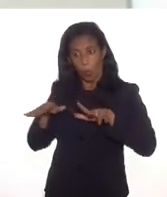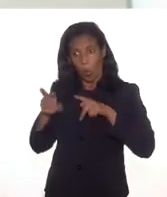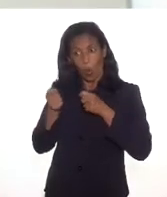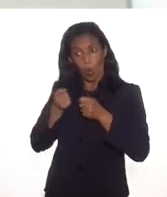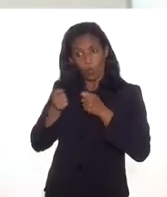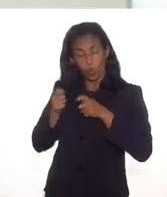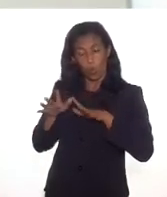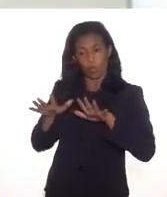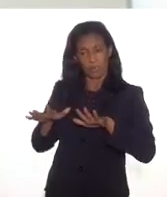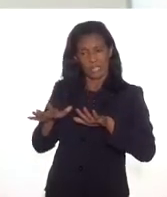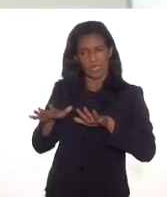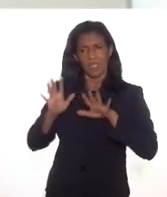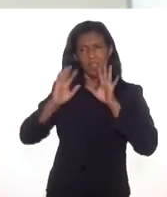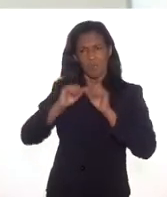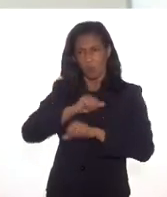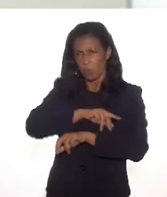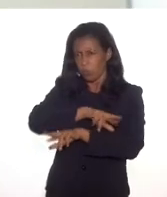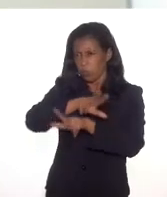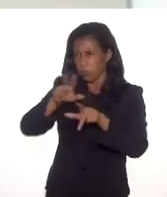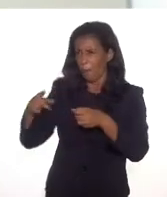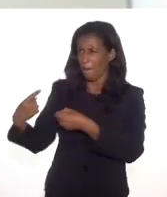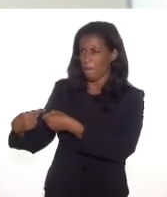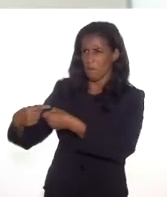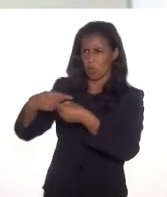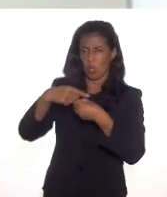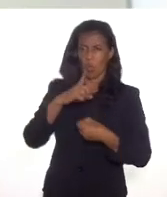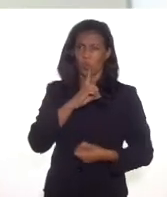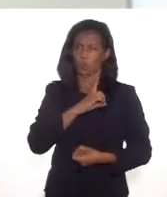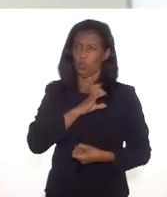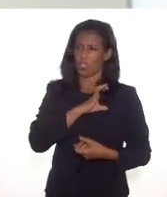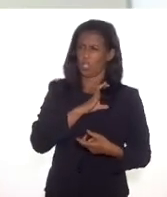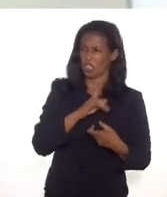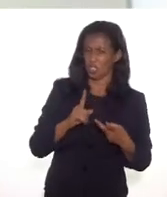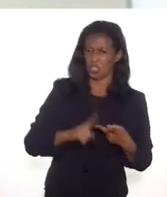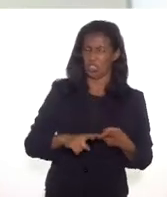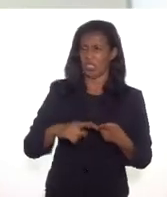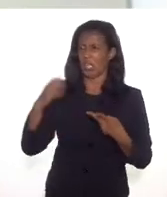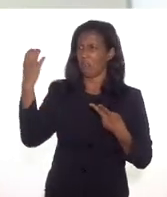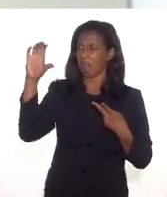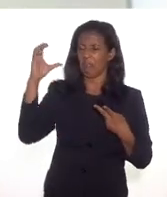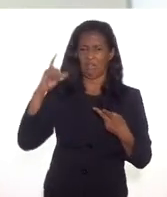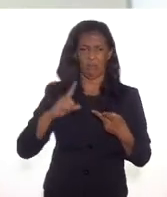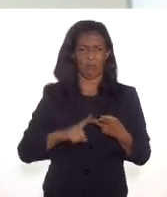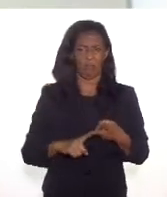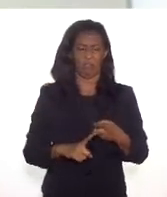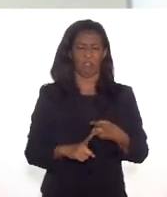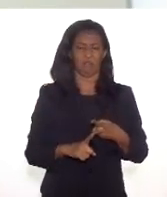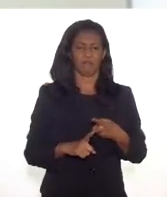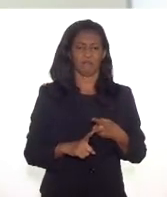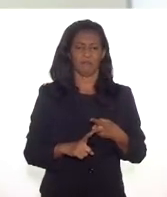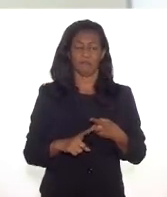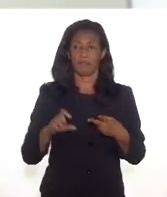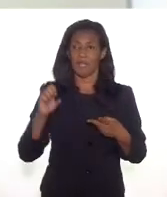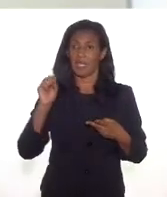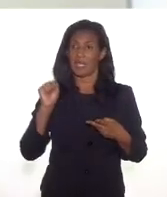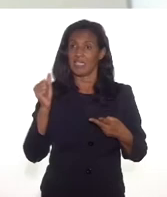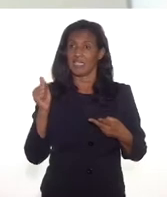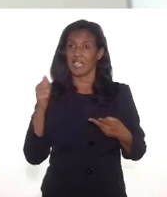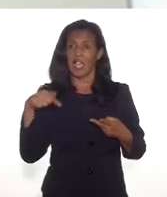E vários municípios, município do Rio de Janeiro, Duque de Caxias, Niterói,